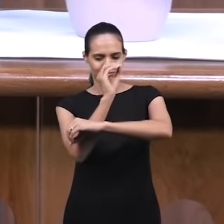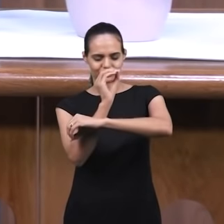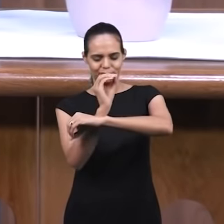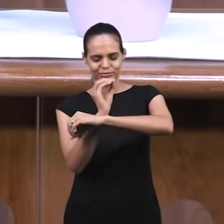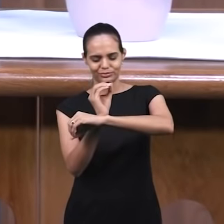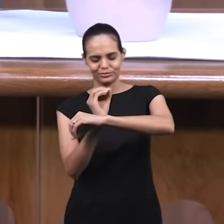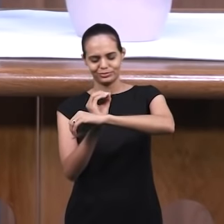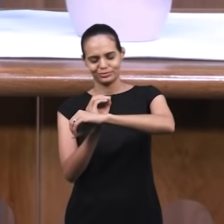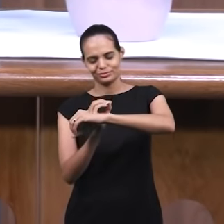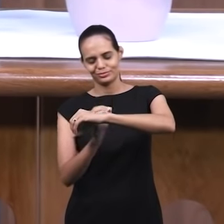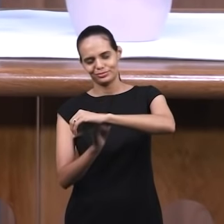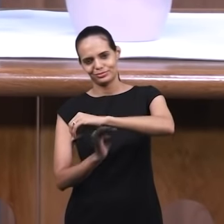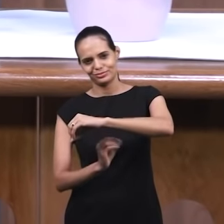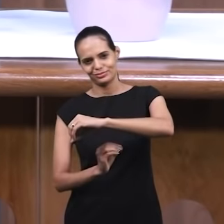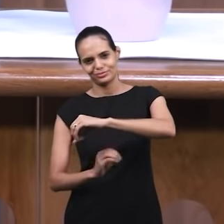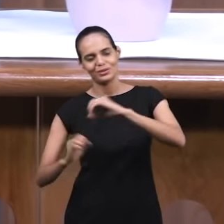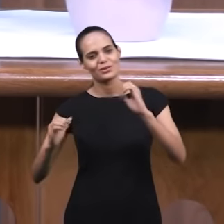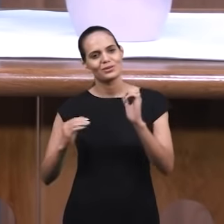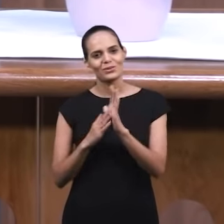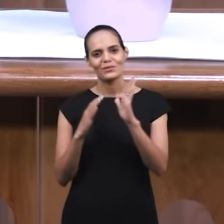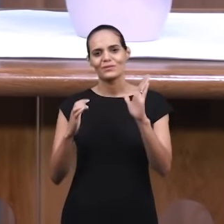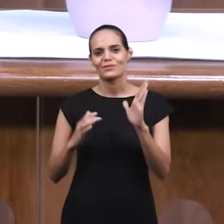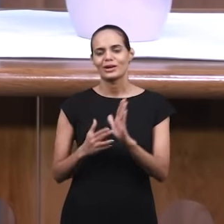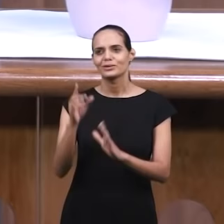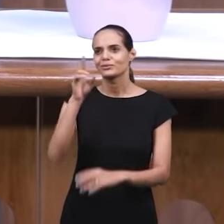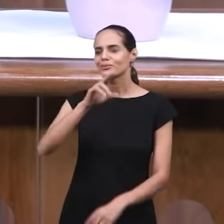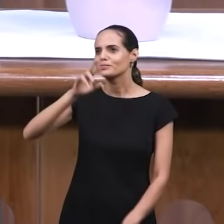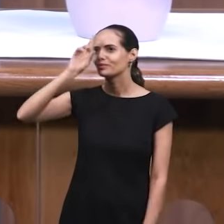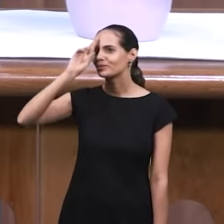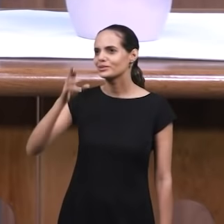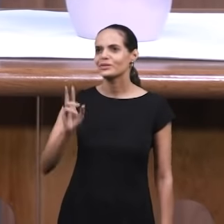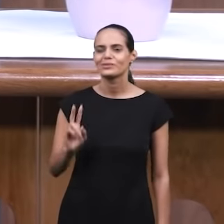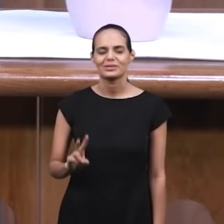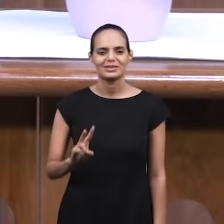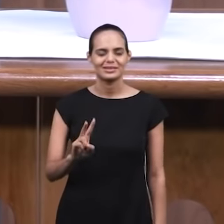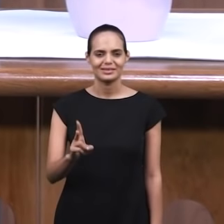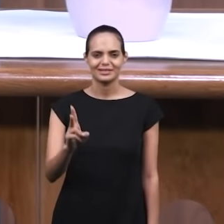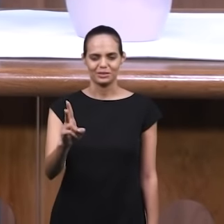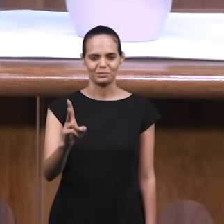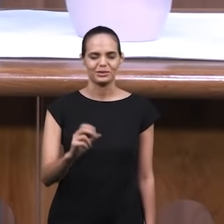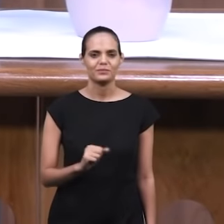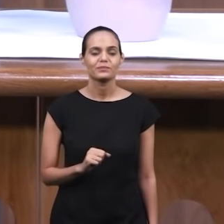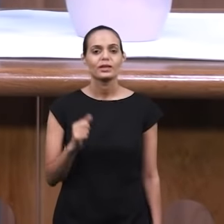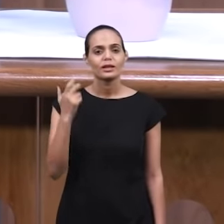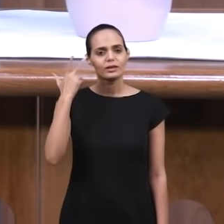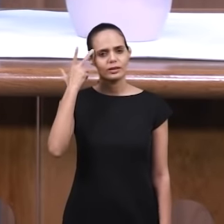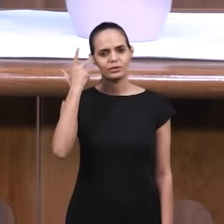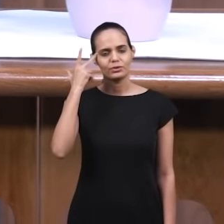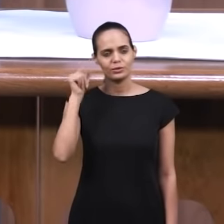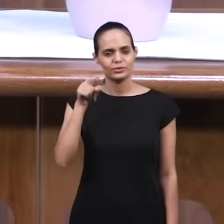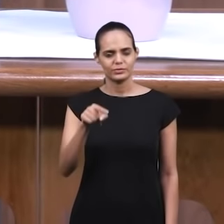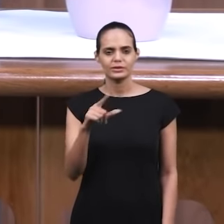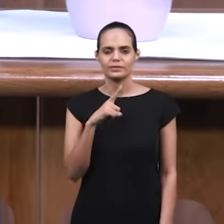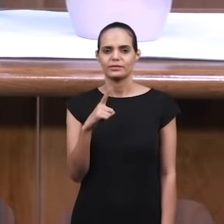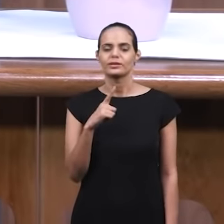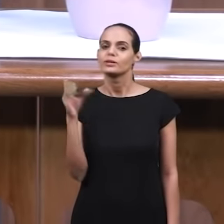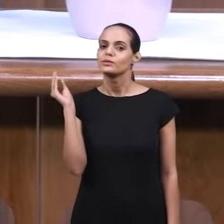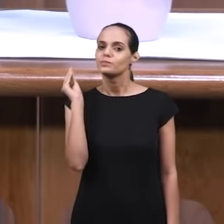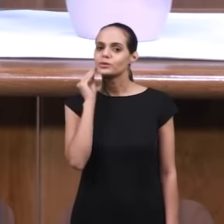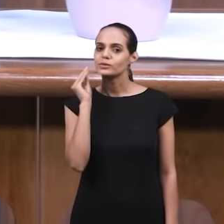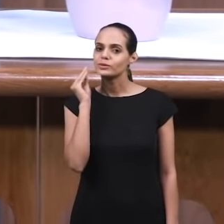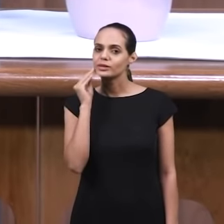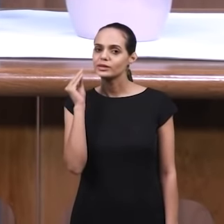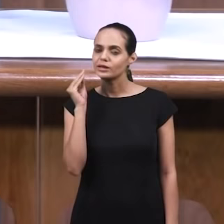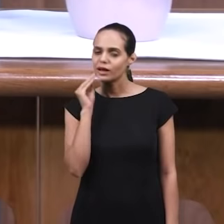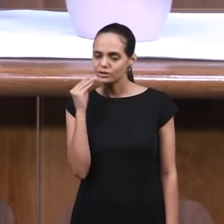ocaso, seja louvado o nome do Senhor." Naturalmente, você poderá ter a oportunidade, ao